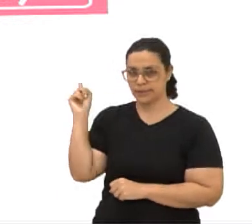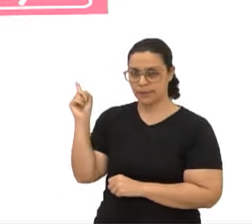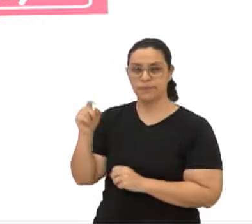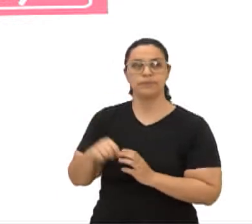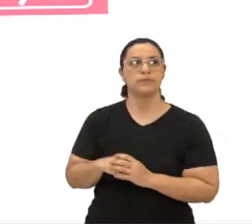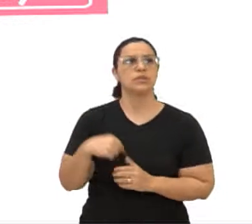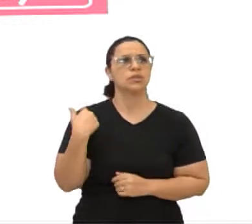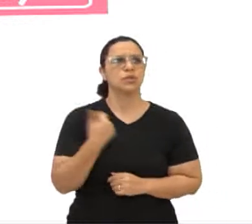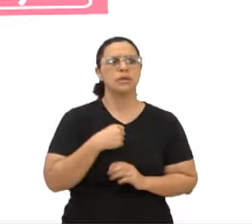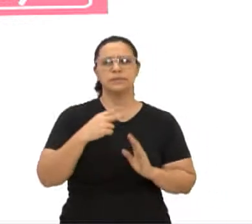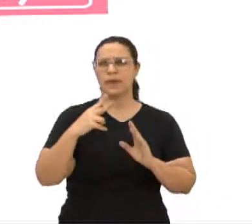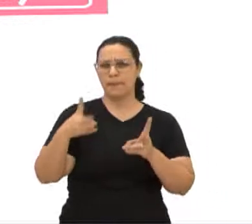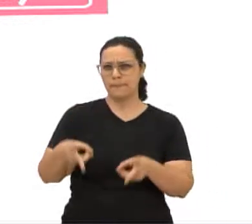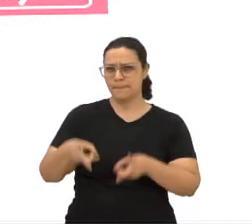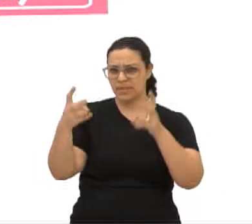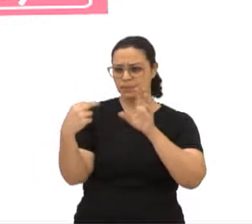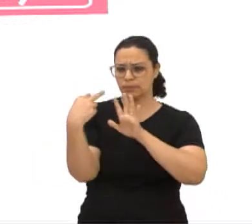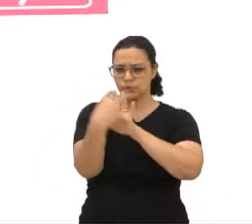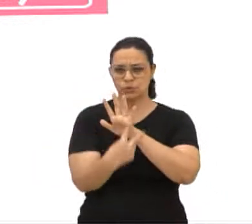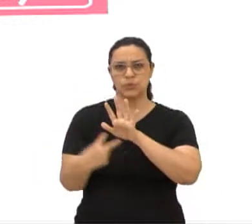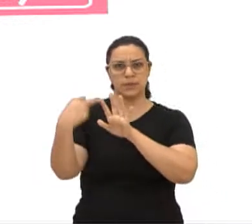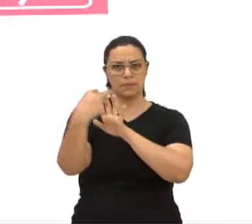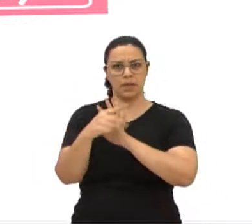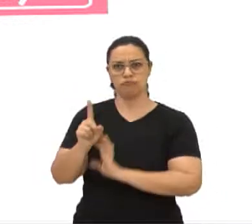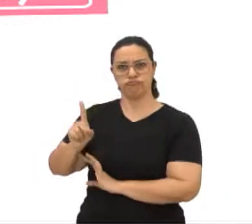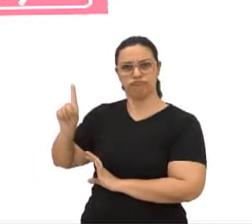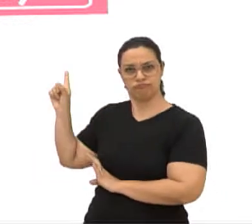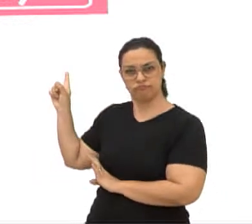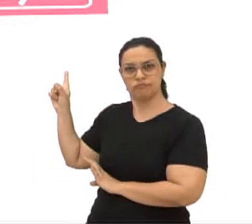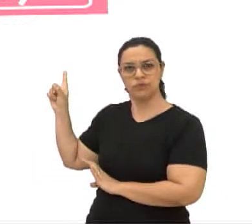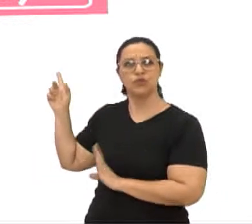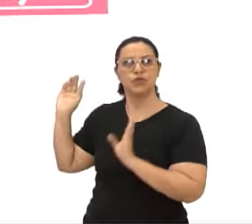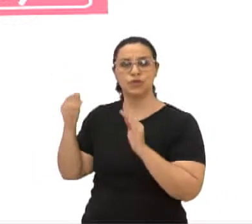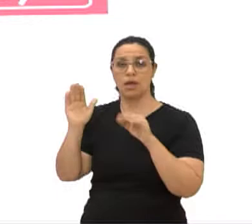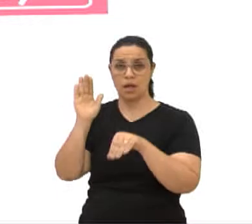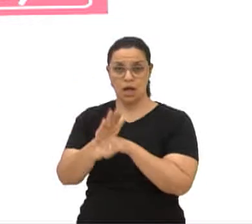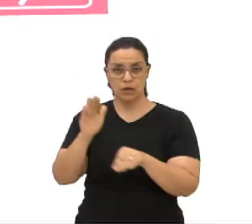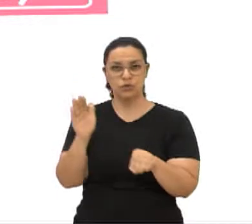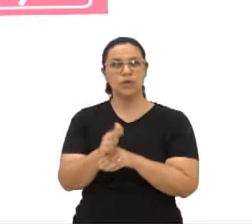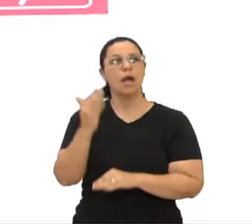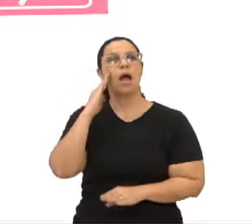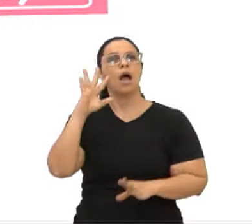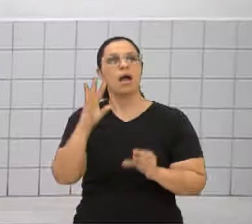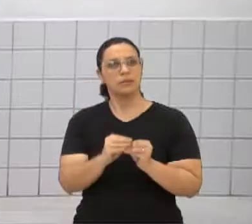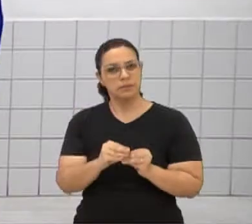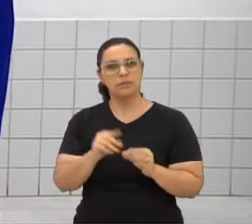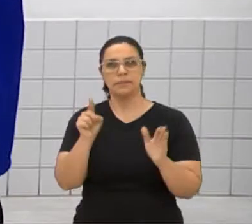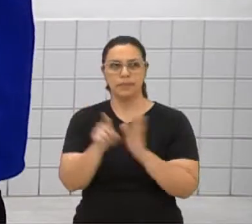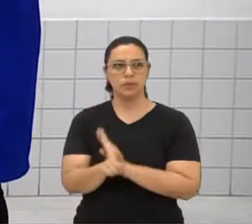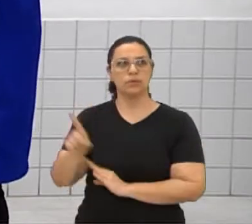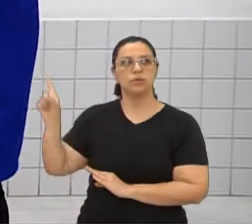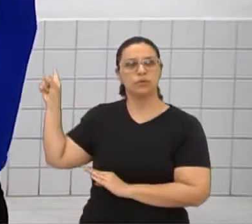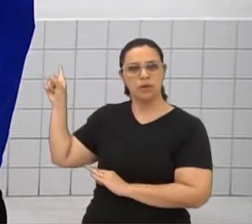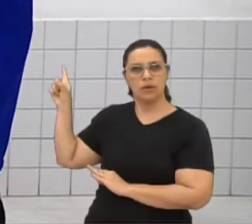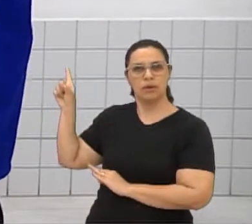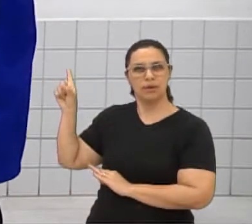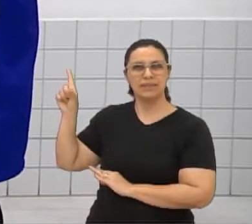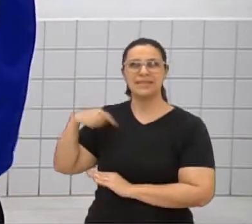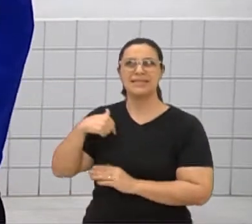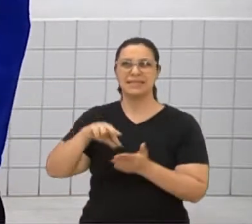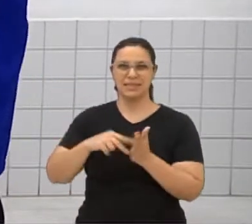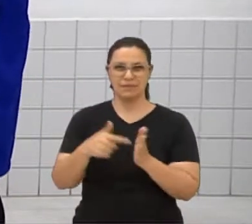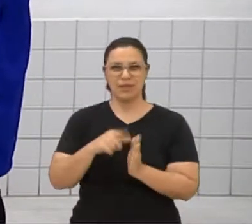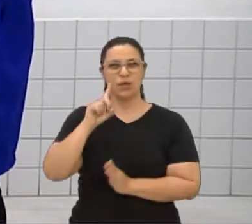a gente observar nossa imagem aqui pessoal a imagem que tá aqui do lado já ajuda bastante para gente poder entender a pergunta né desde of the